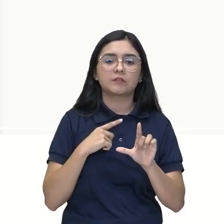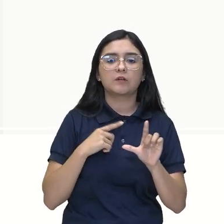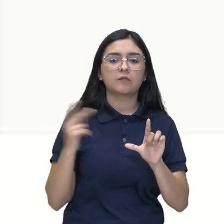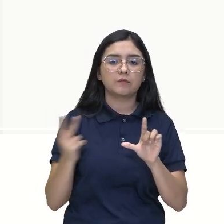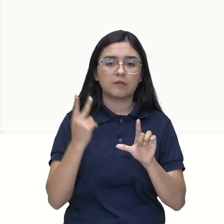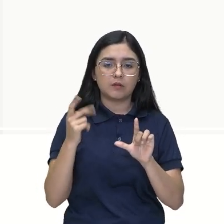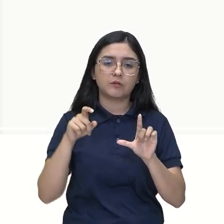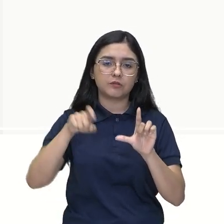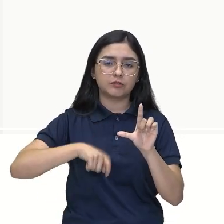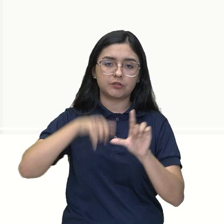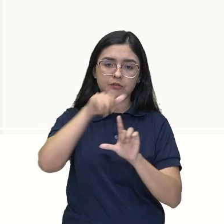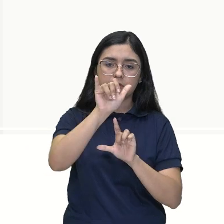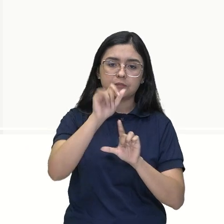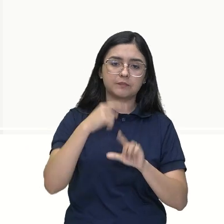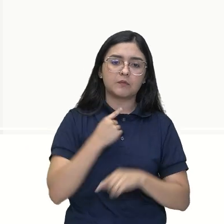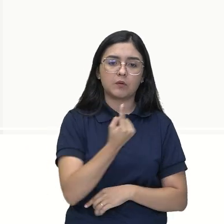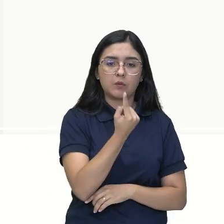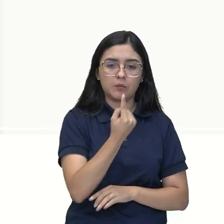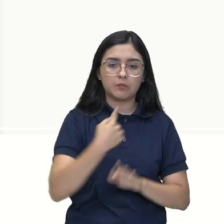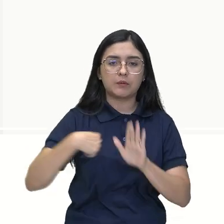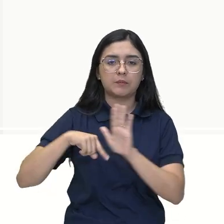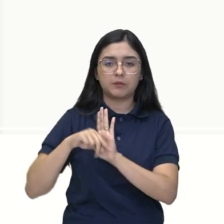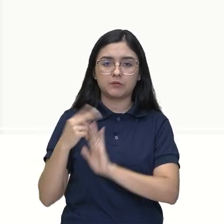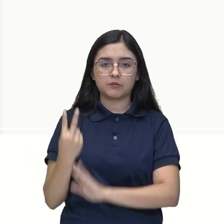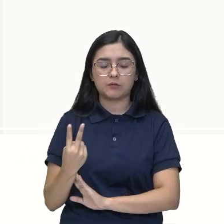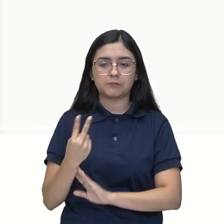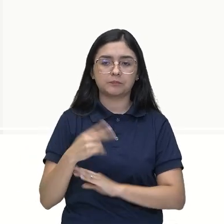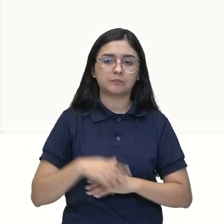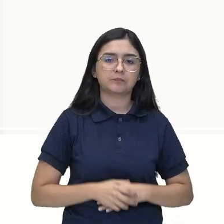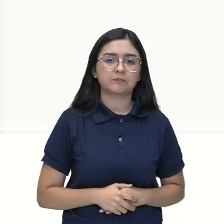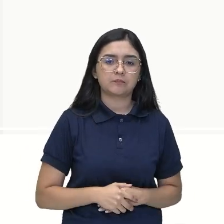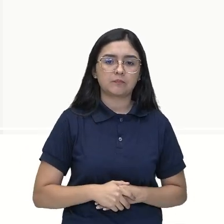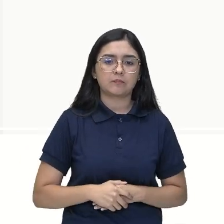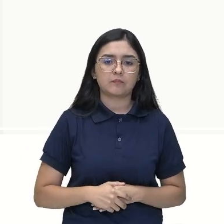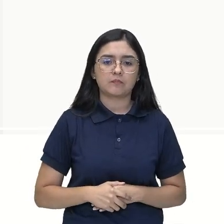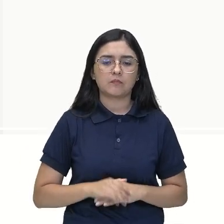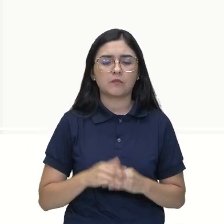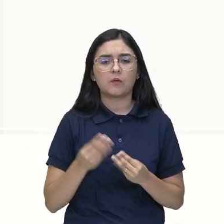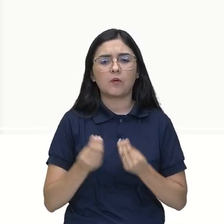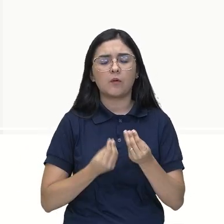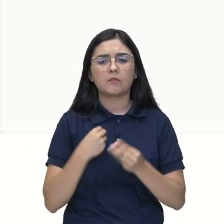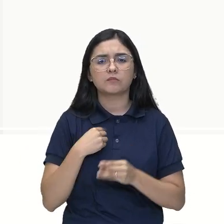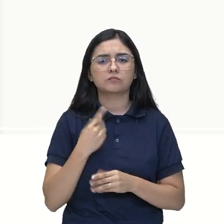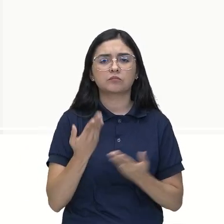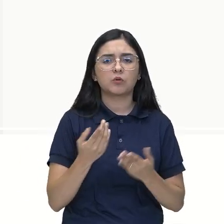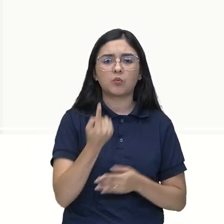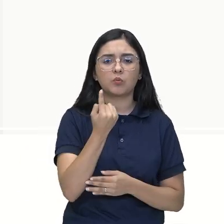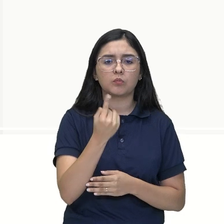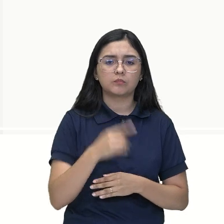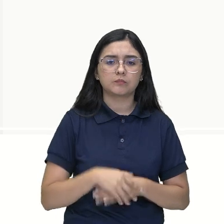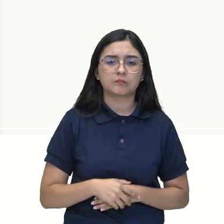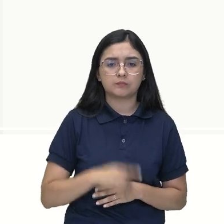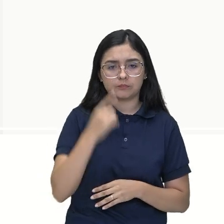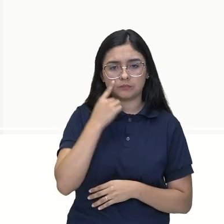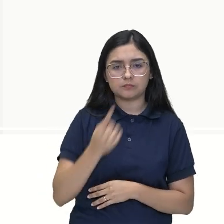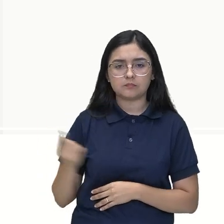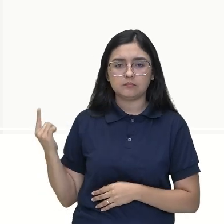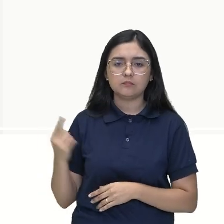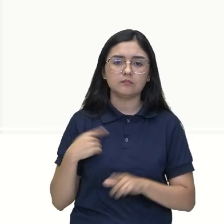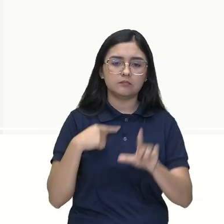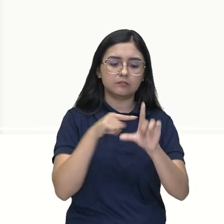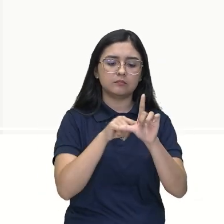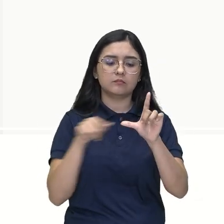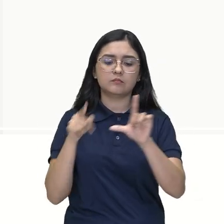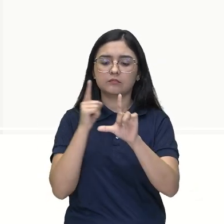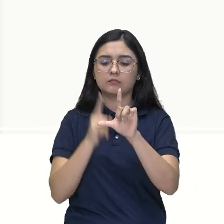vértice, 1 e menos 2. Professor, de onde foi que veio esse 1 Esse 1 ele veio daqui, que